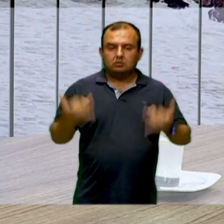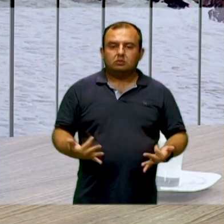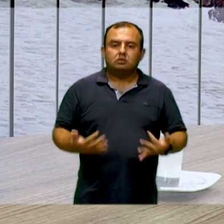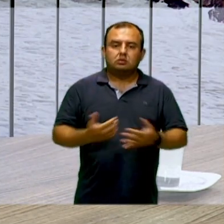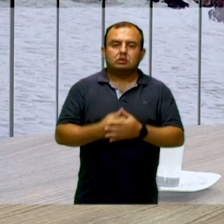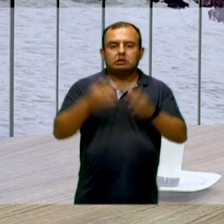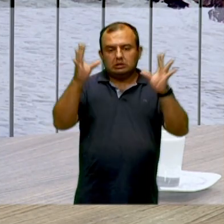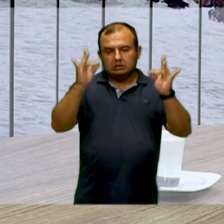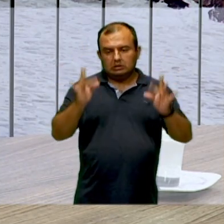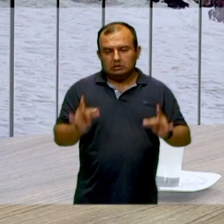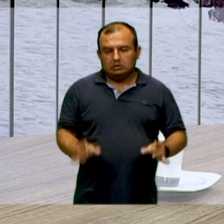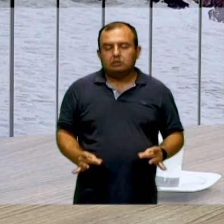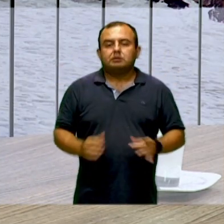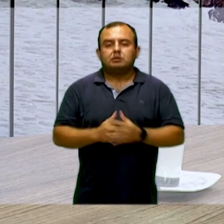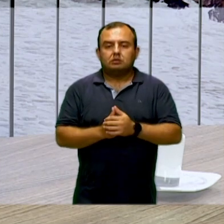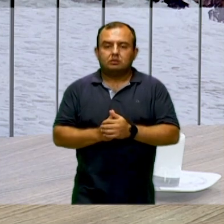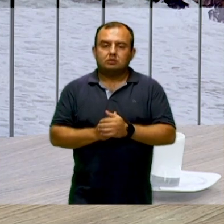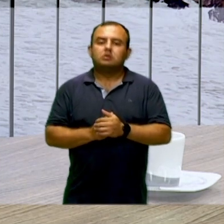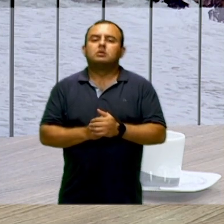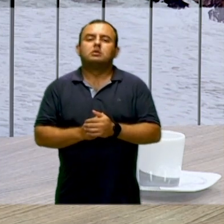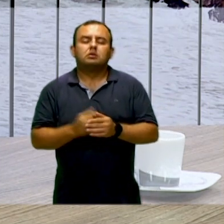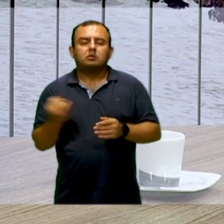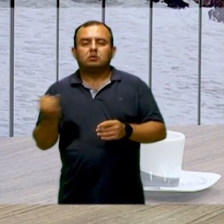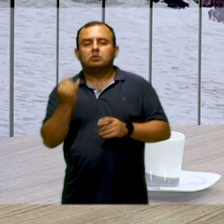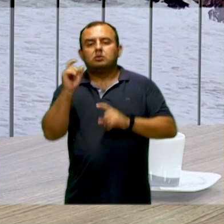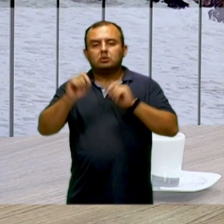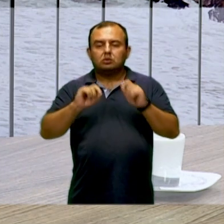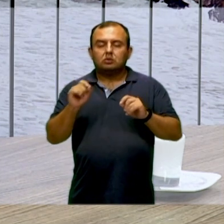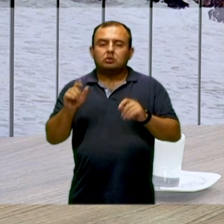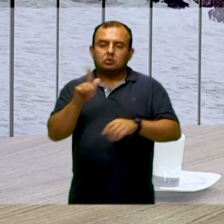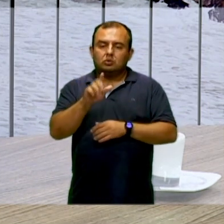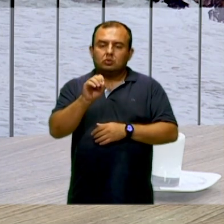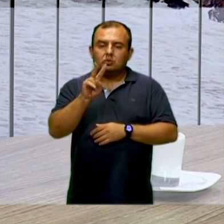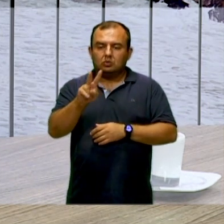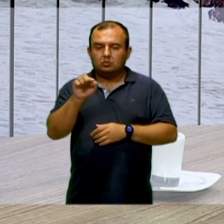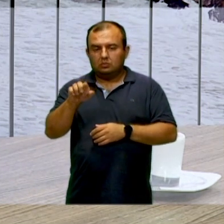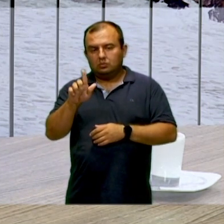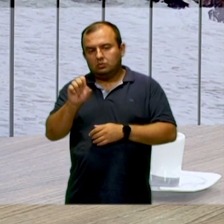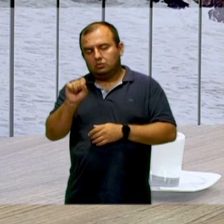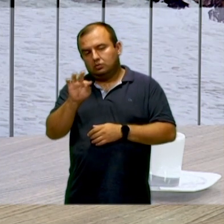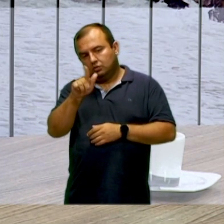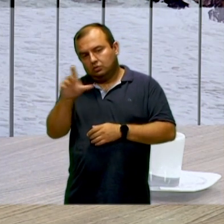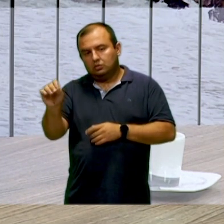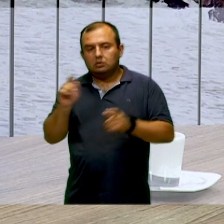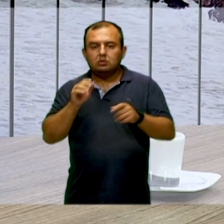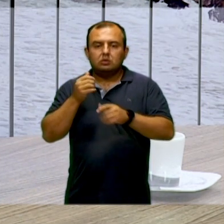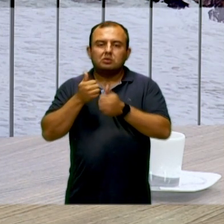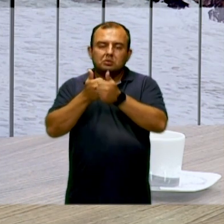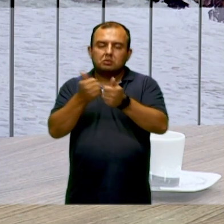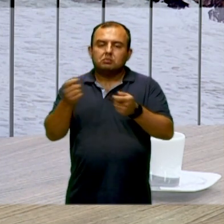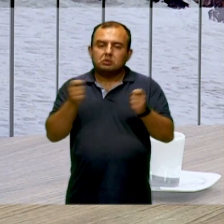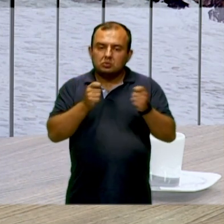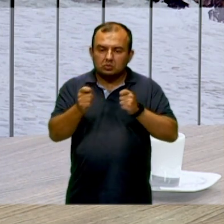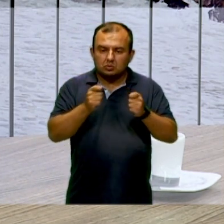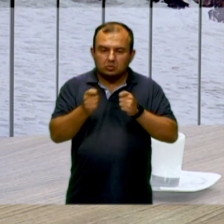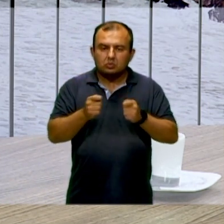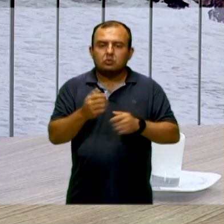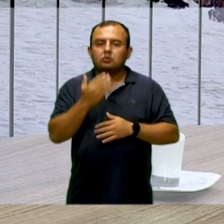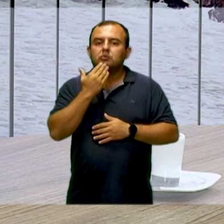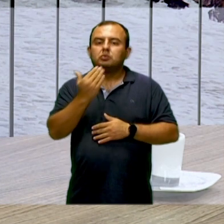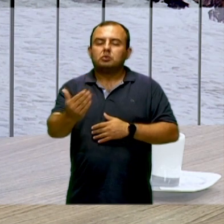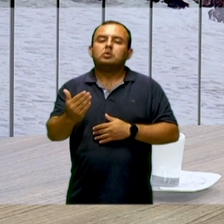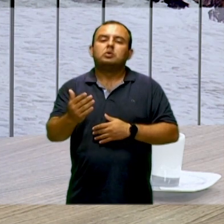Tudo detalhado. E isso também importa que, quando é no GovGestão, também fica sendo acompanhado pela Controladoria. E foi uma solicitação